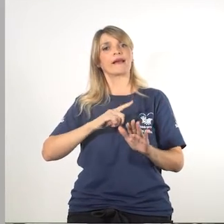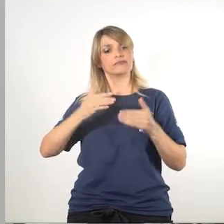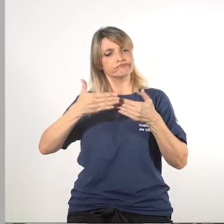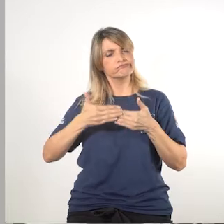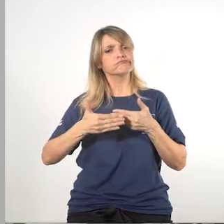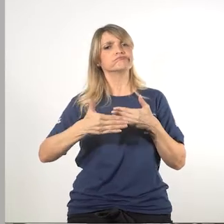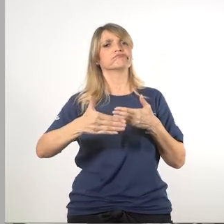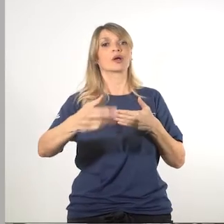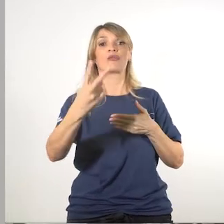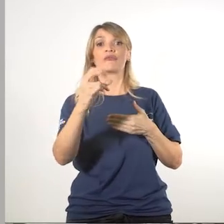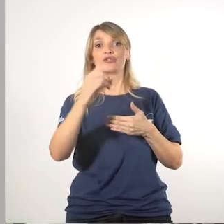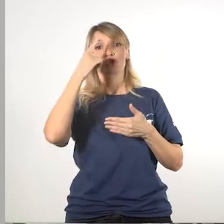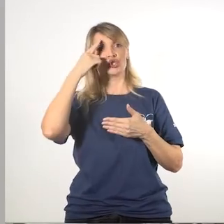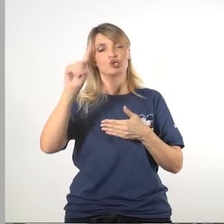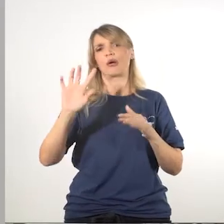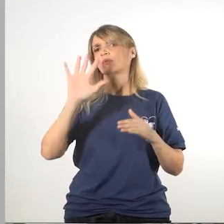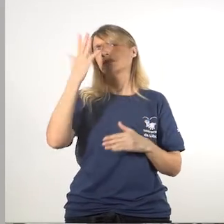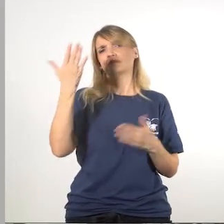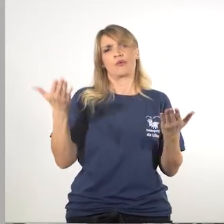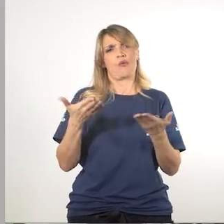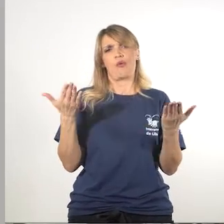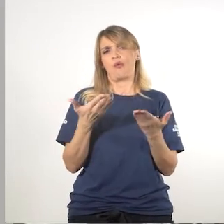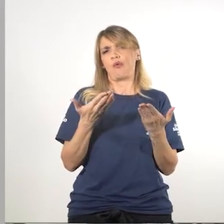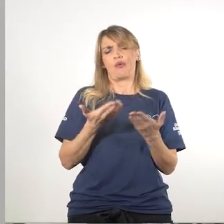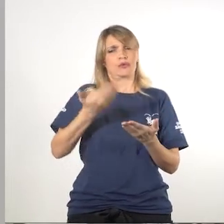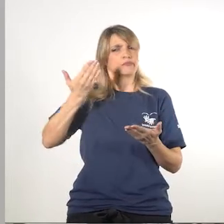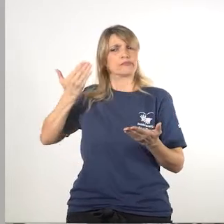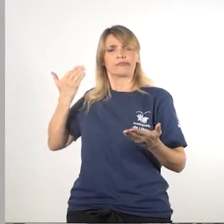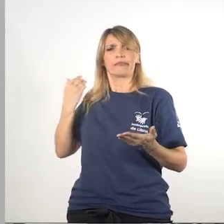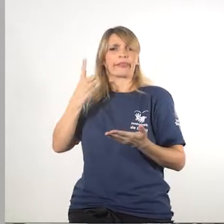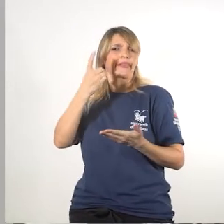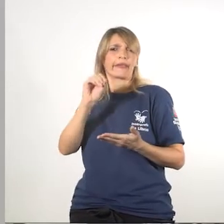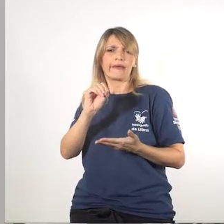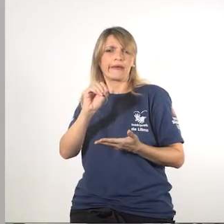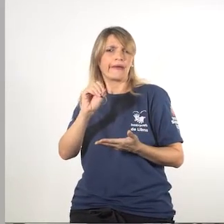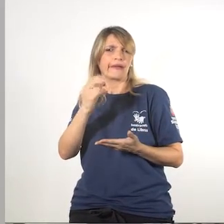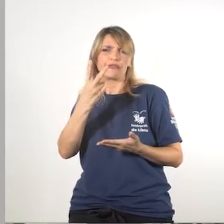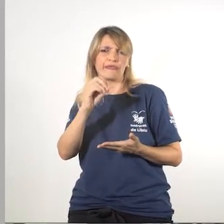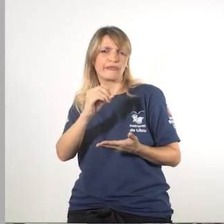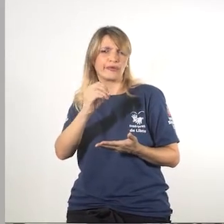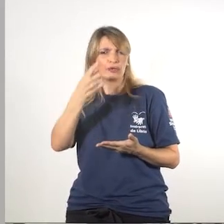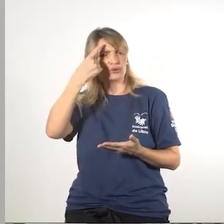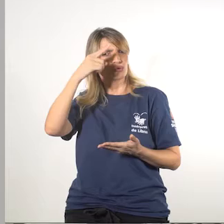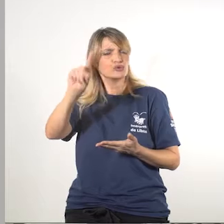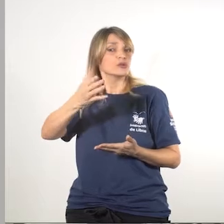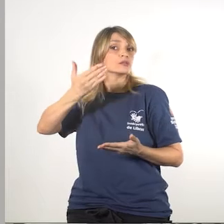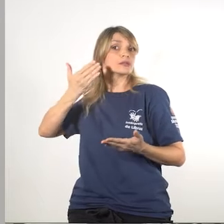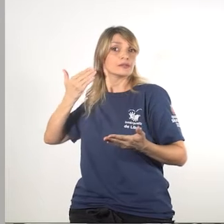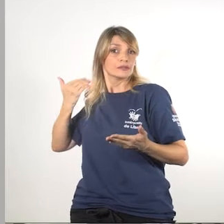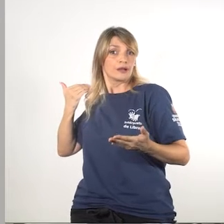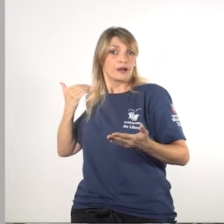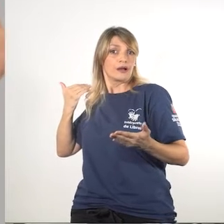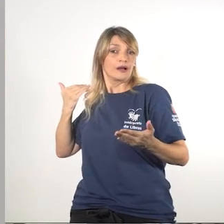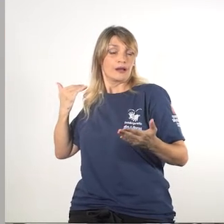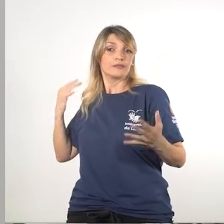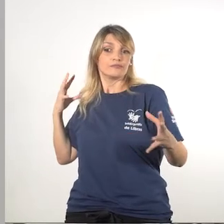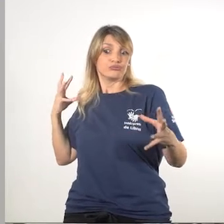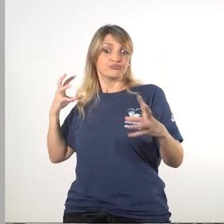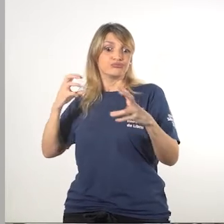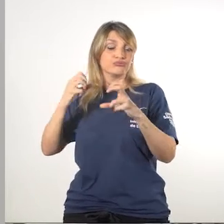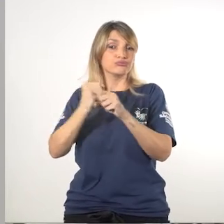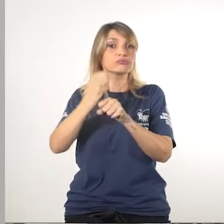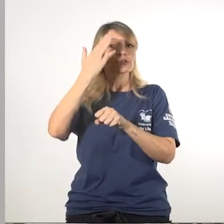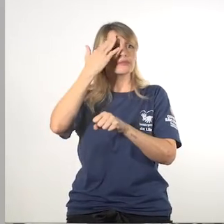dias daquilo que aconteceu hoje e que aconteceu há 10, 15, 20 dias atrás, e uma situação bastante